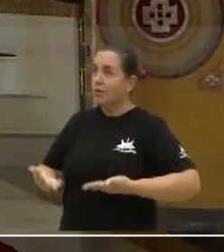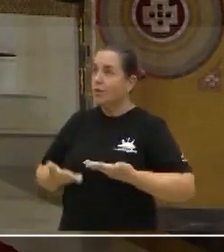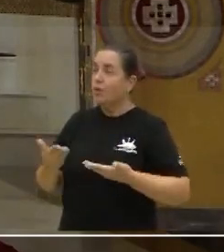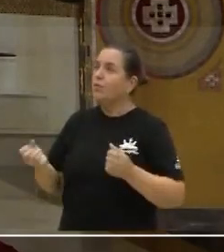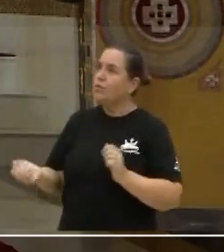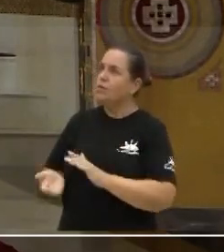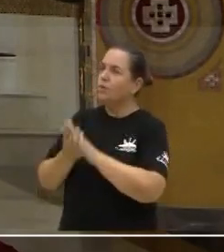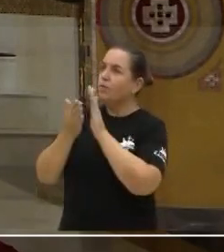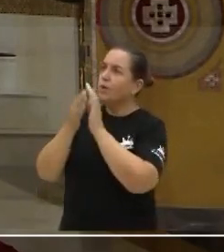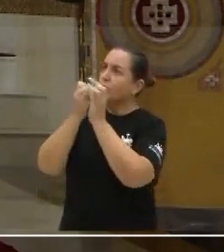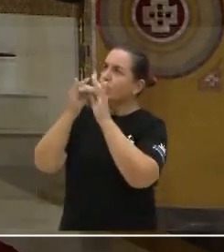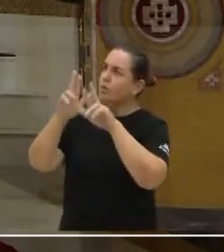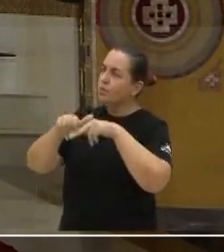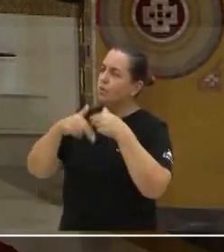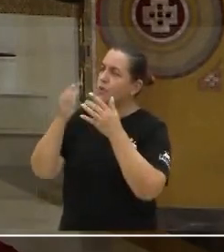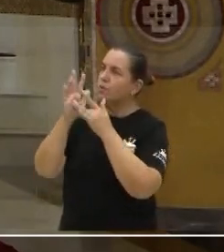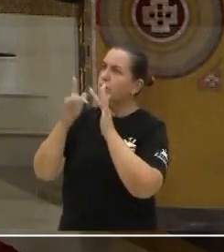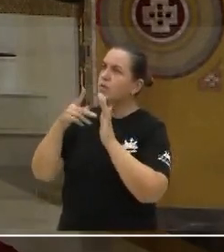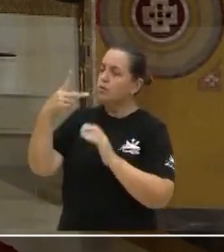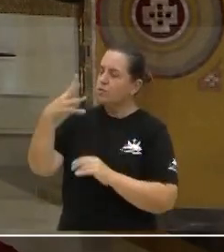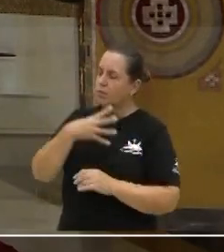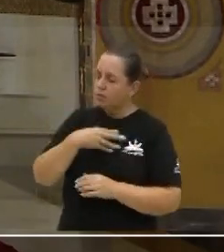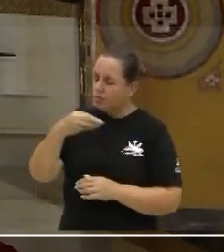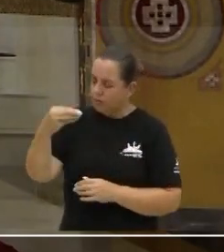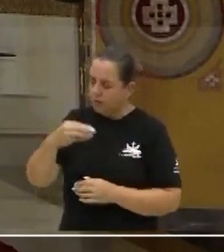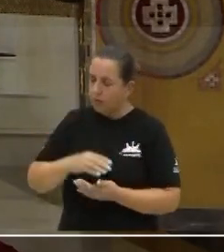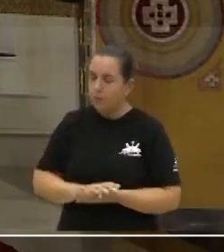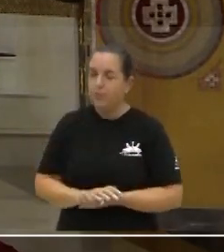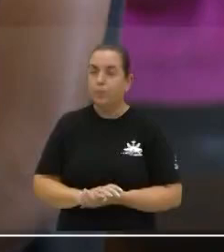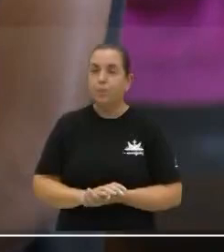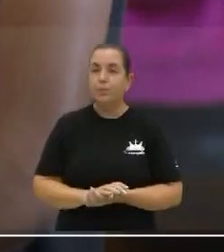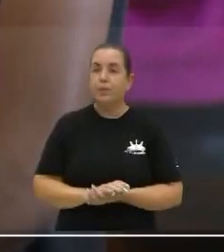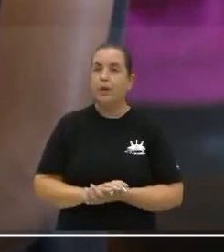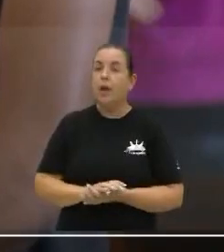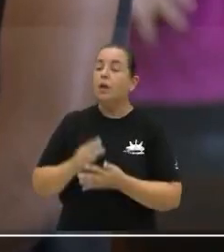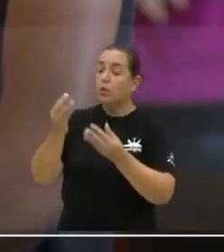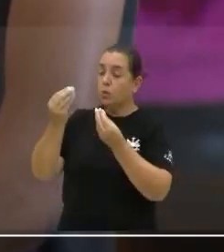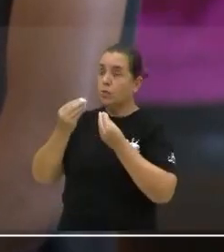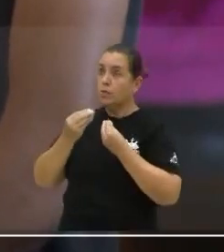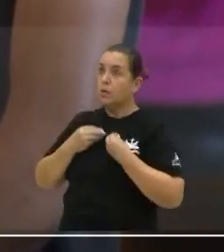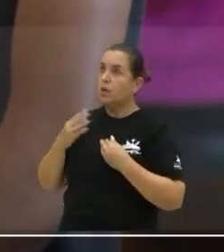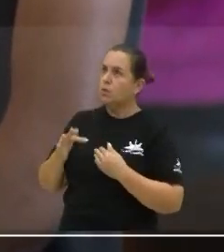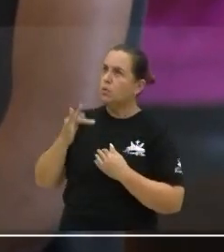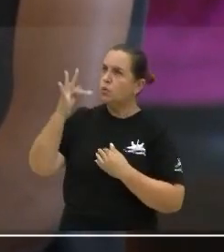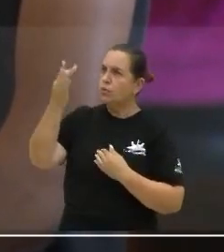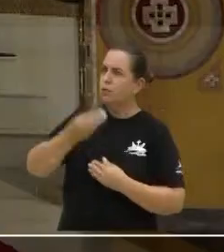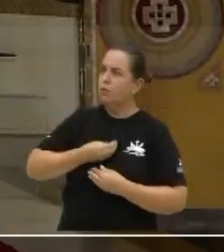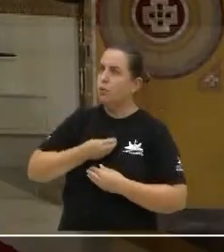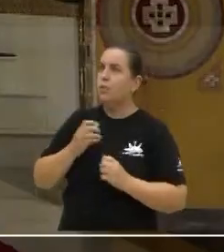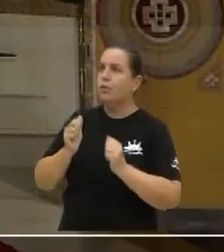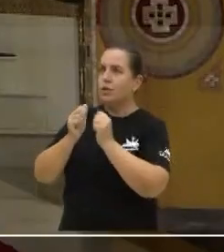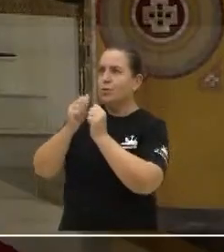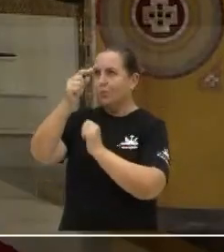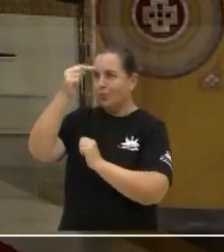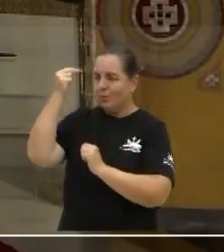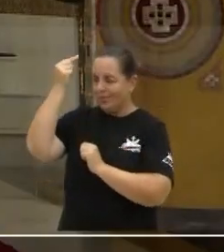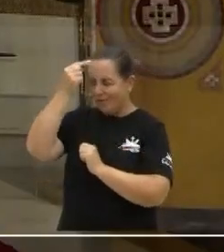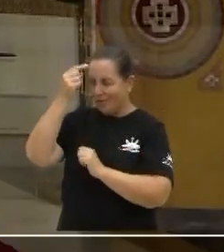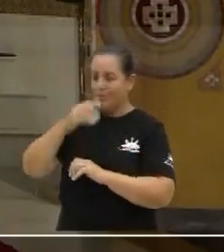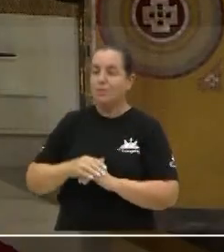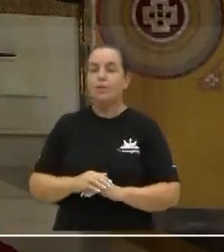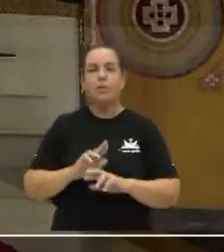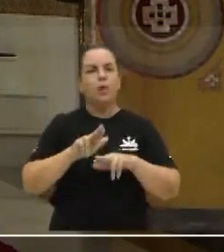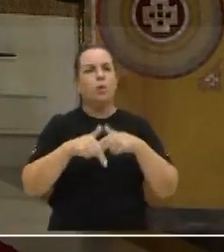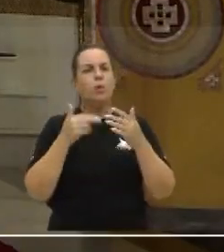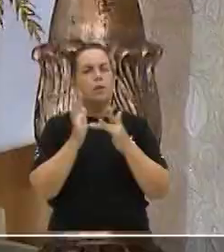vos louvarmos e glorificarmos por Jesus Cristo, vosso Filho. Concedei-nos o convívio dos eleitos. Por